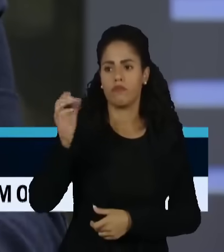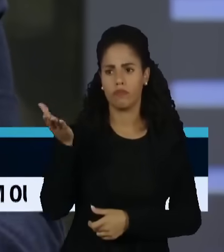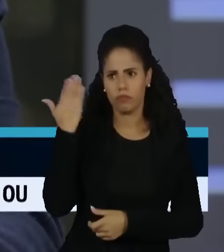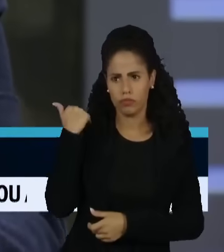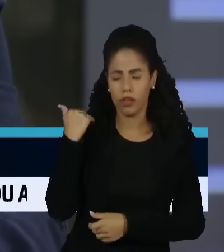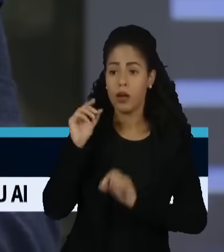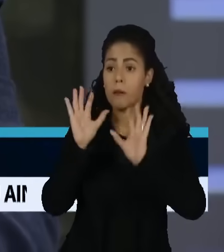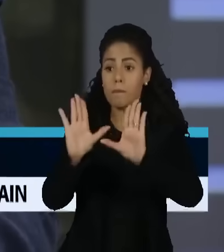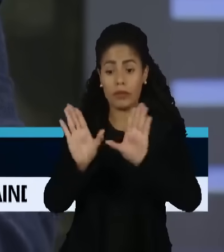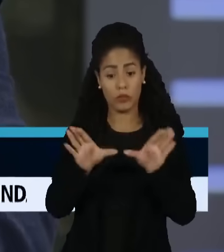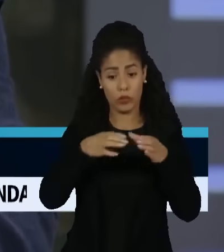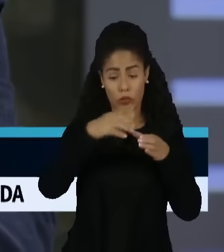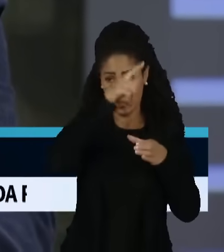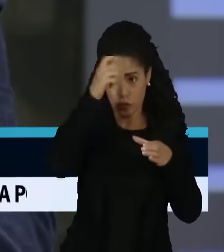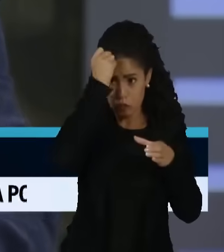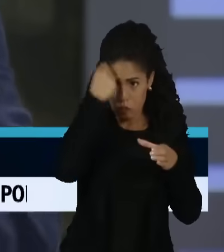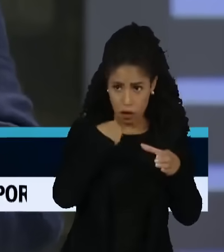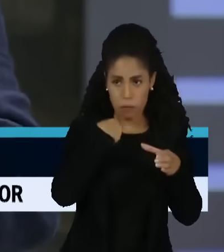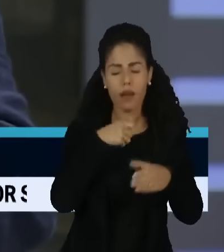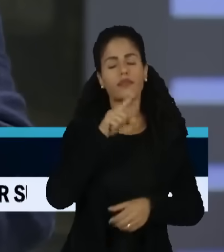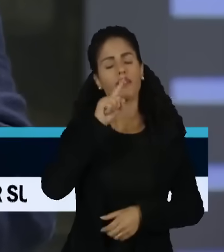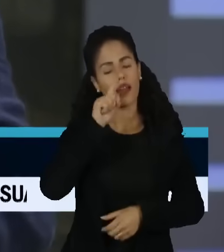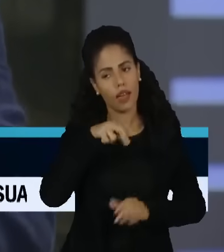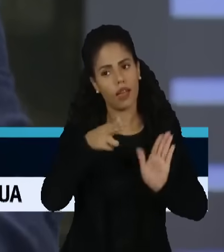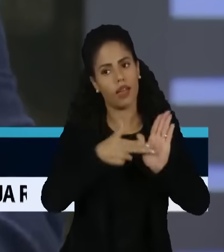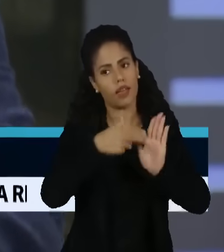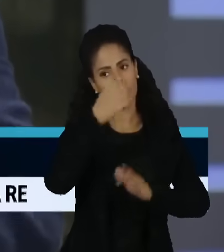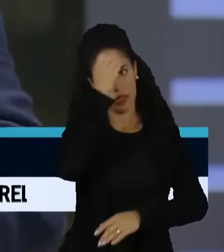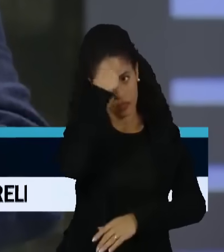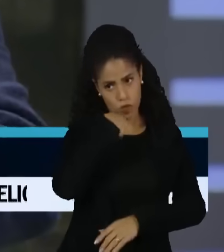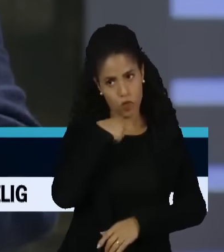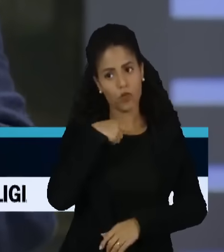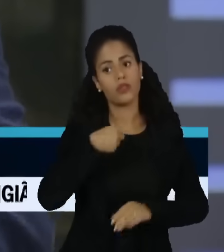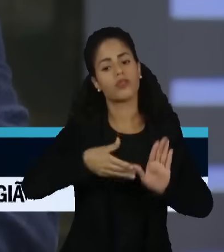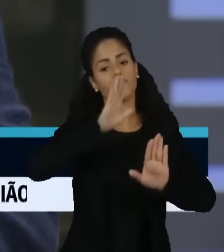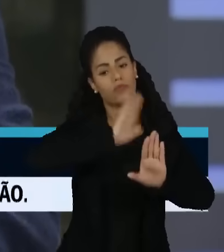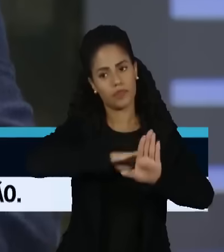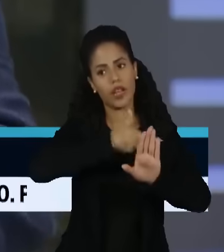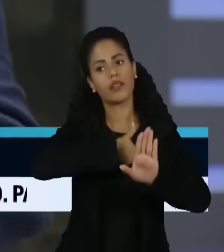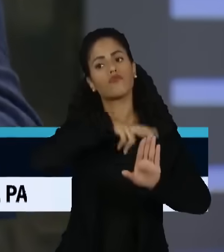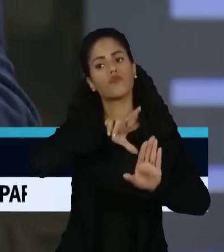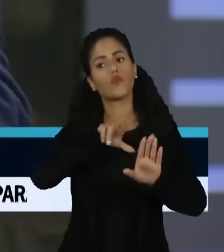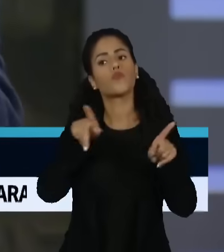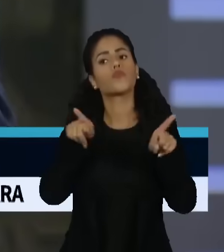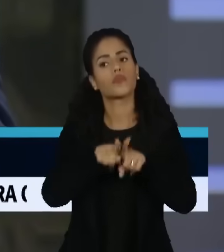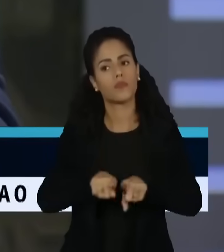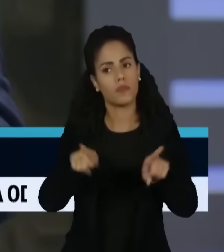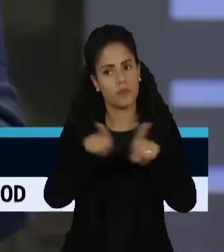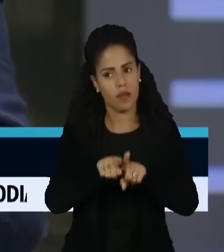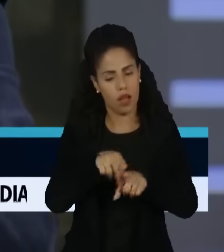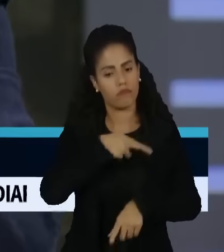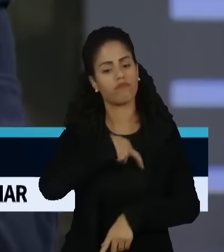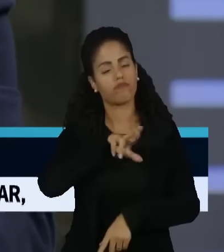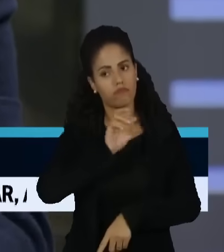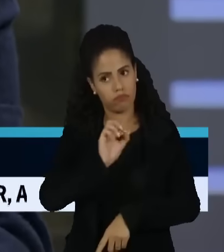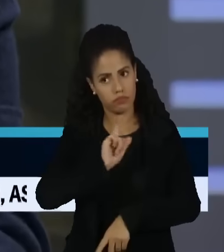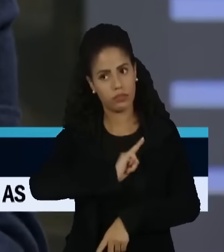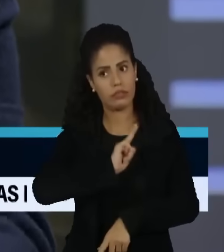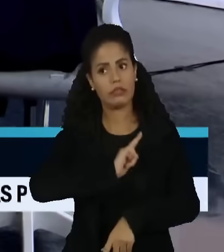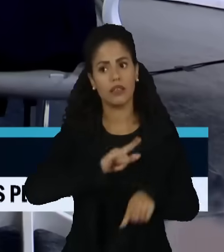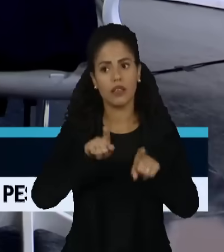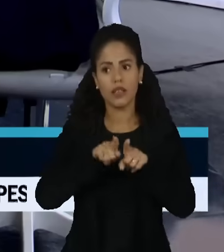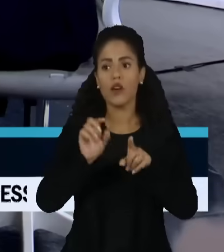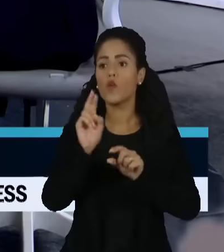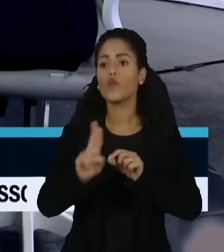é que o Hamas é um grupo terrorista, religioso, que usa, e eu concordo com o Gensler, a população civil como